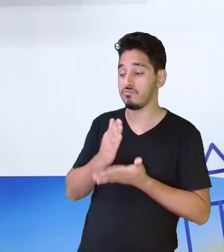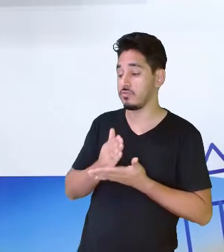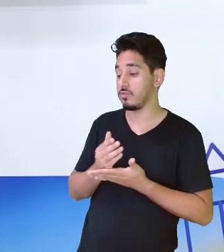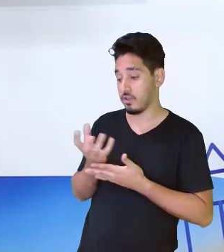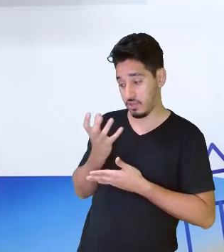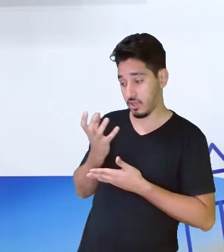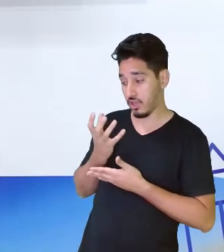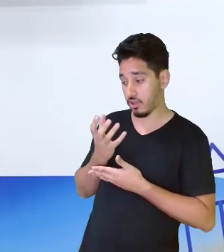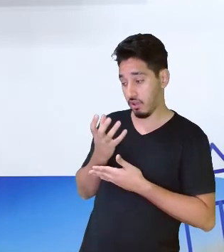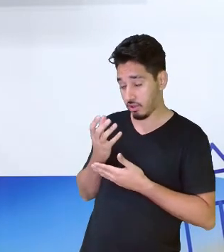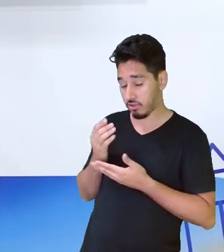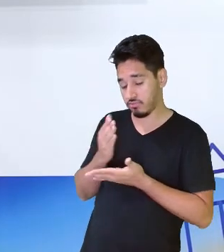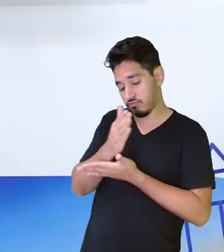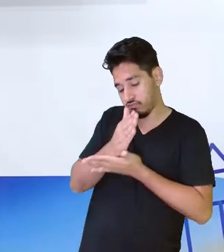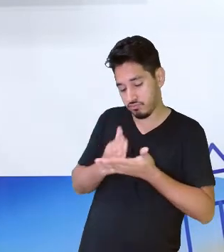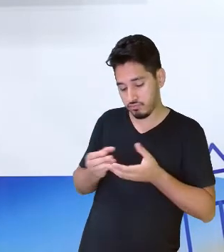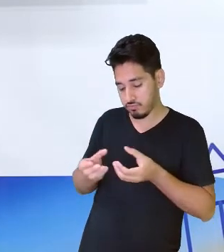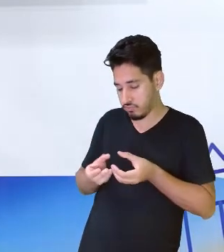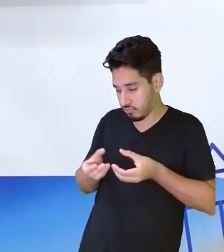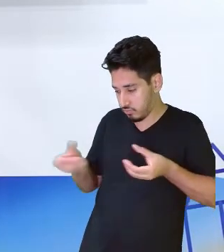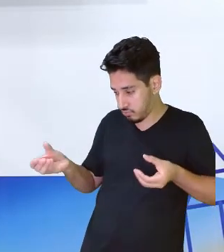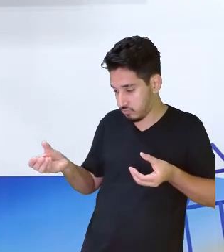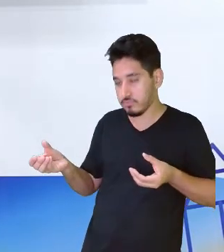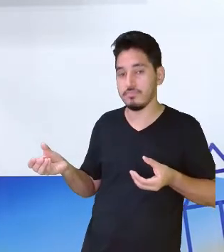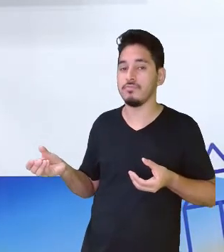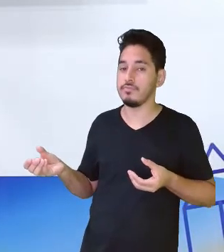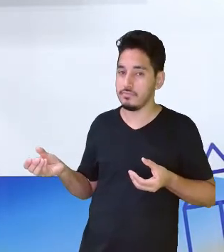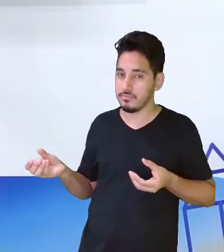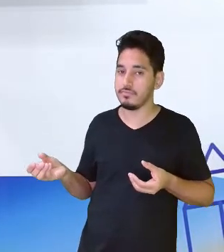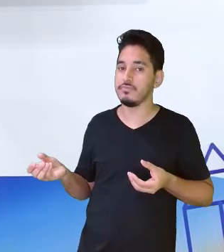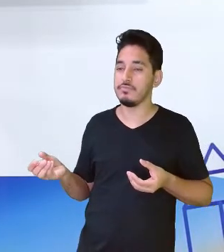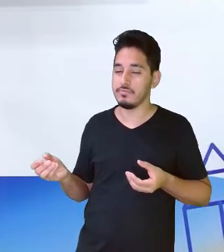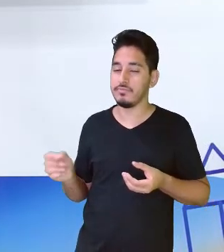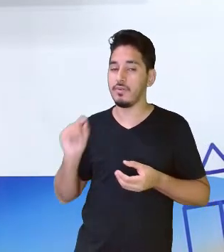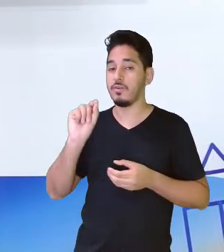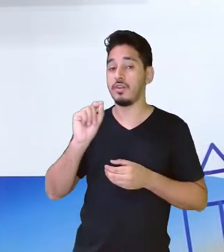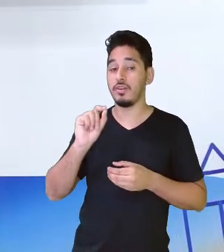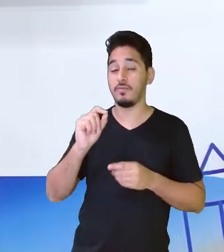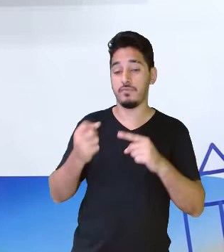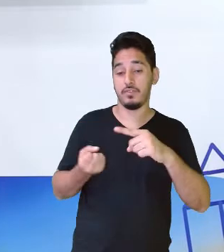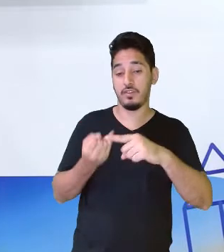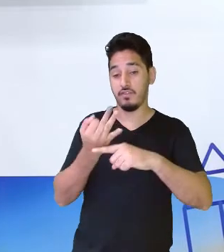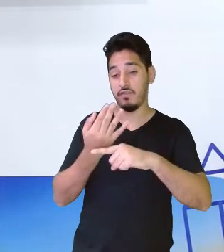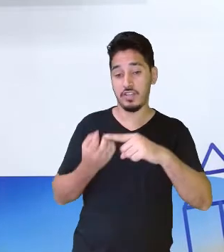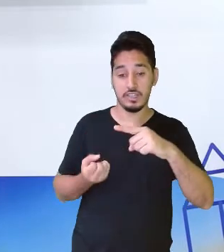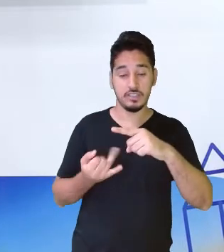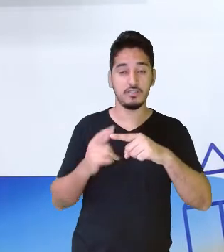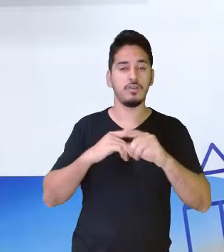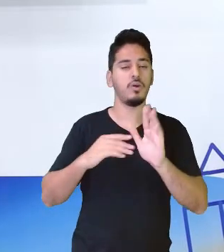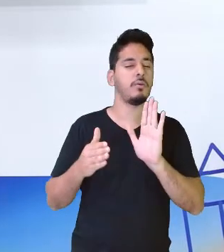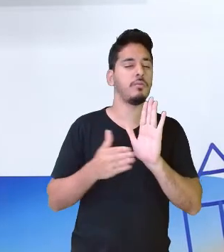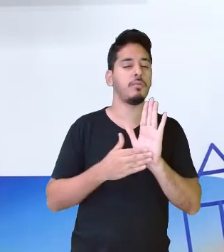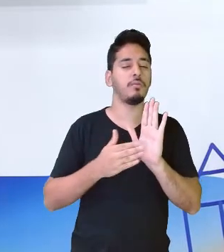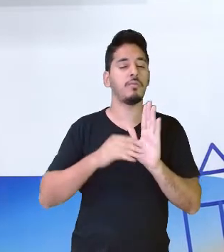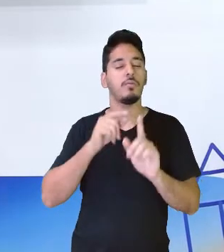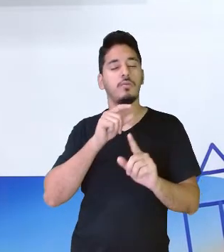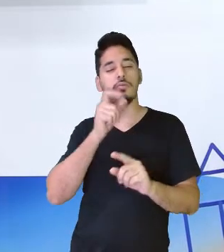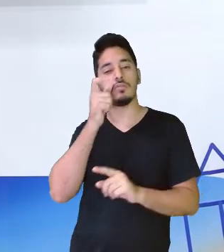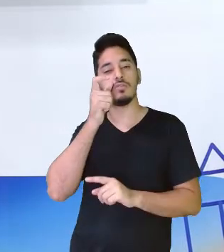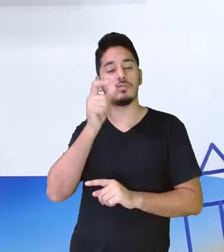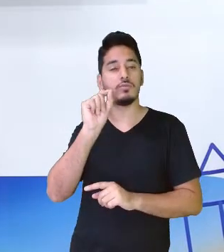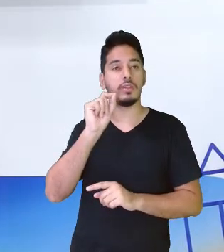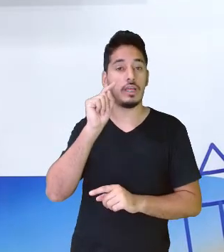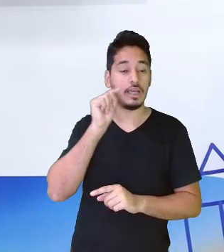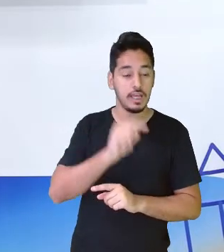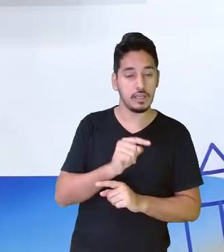outra pessoa. E eu estou falando de fração de propósito, porque quando você vai dividir, o interessante é que